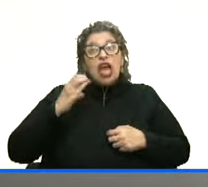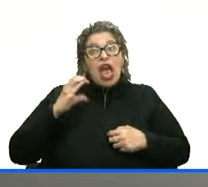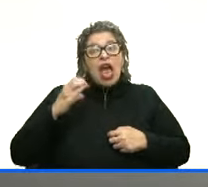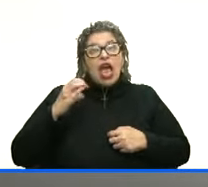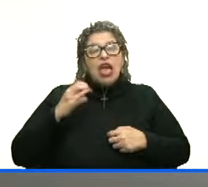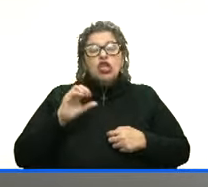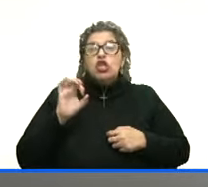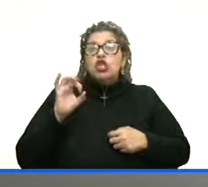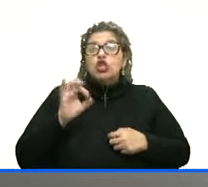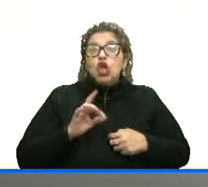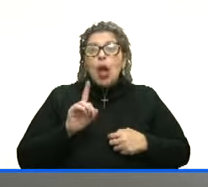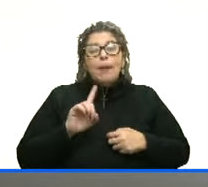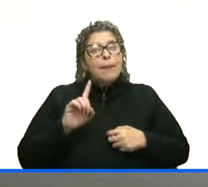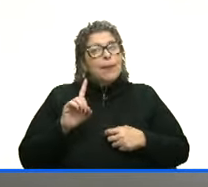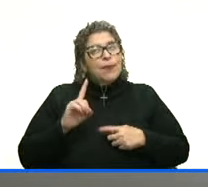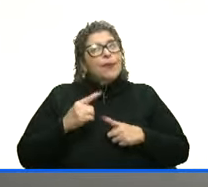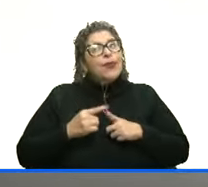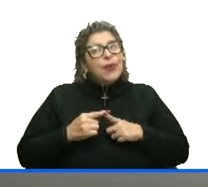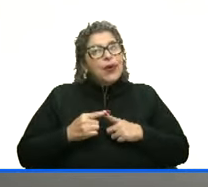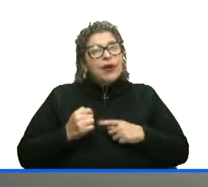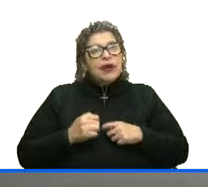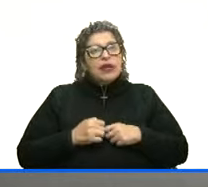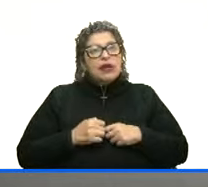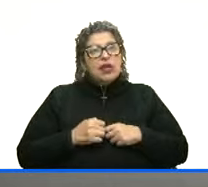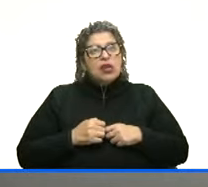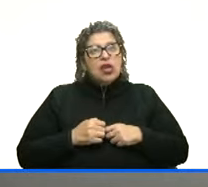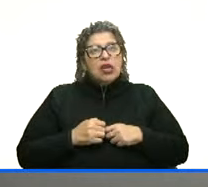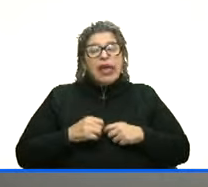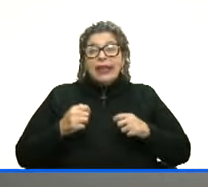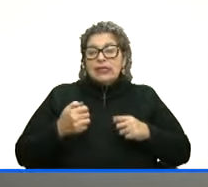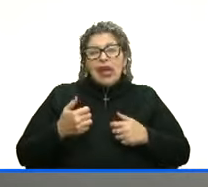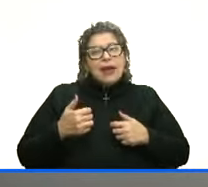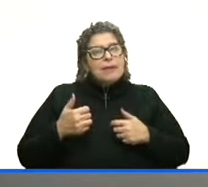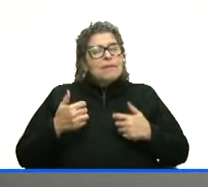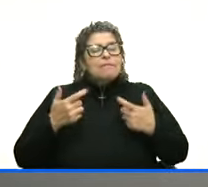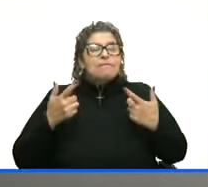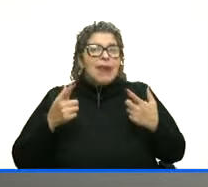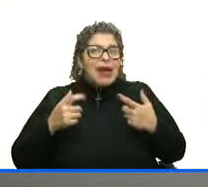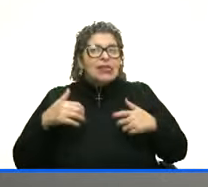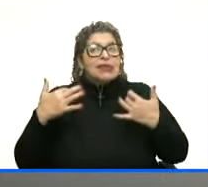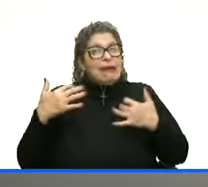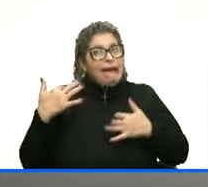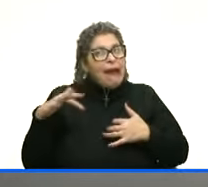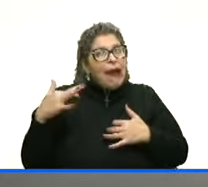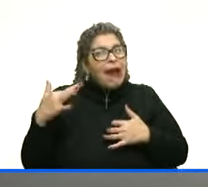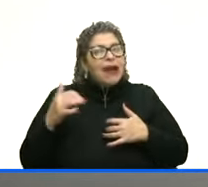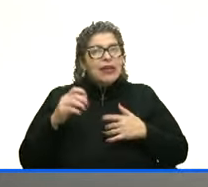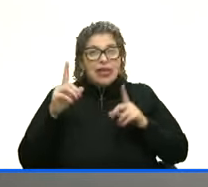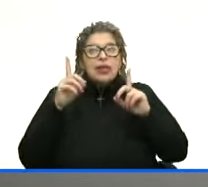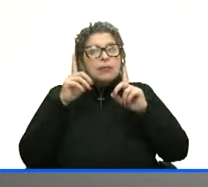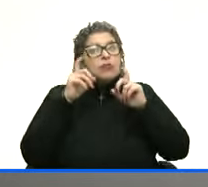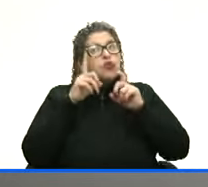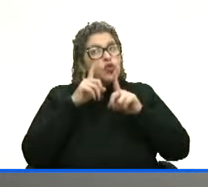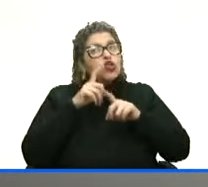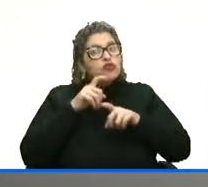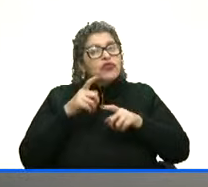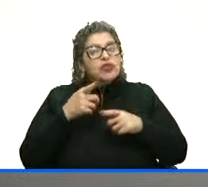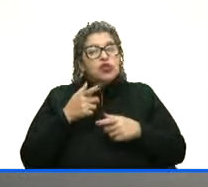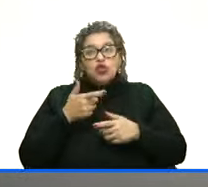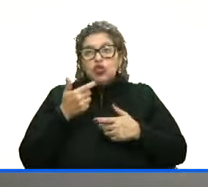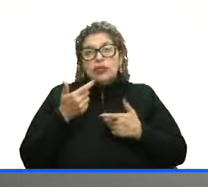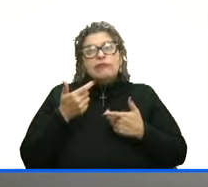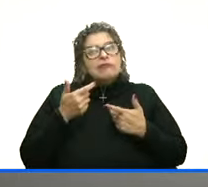só porque ela é mais custosa para nós, realmente ela é dificílimo de manter,